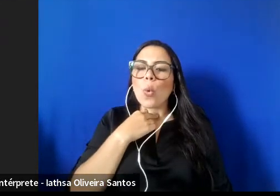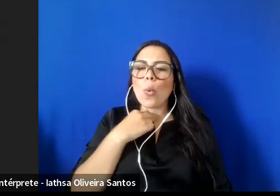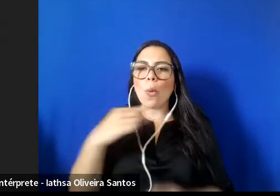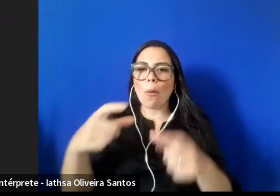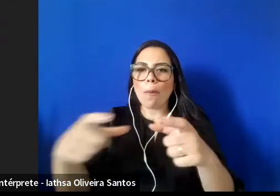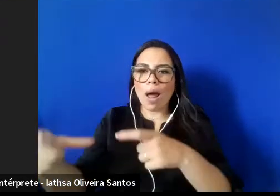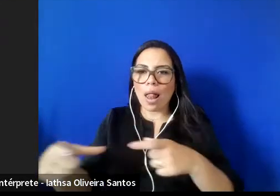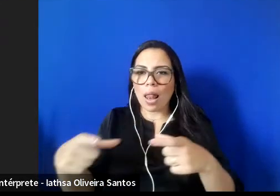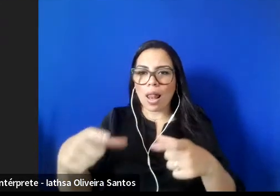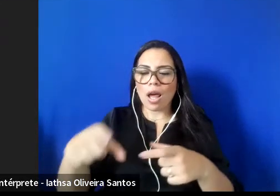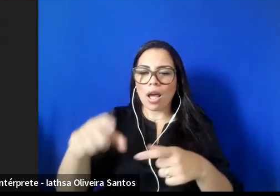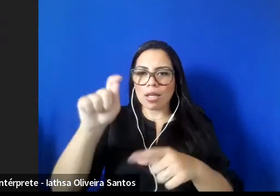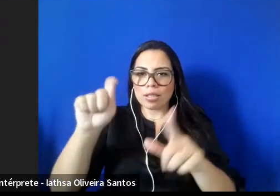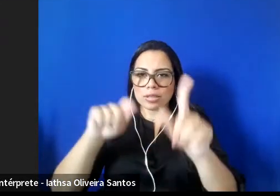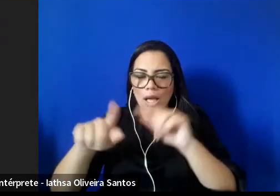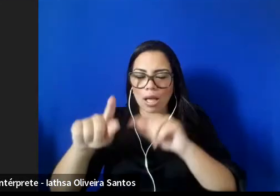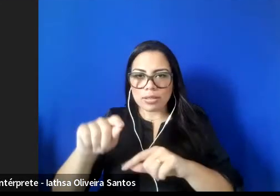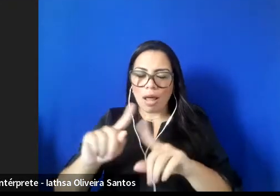mantém,